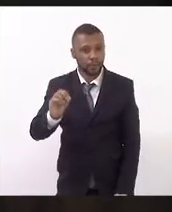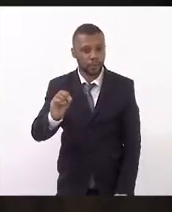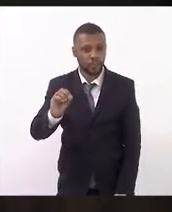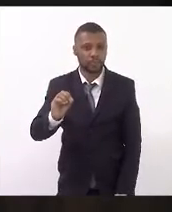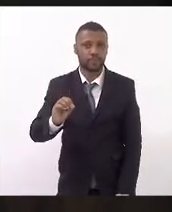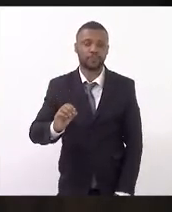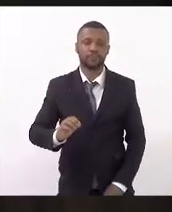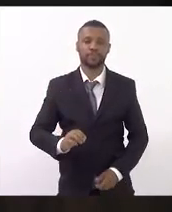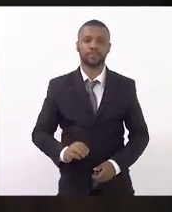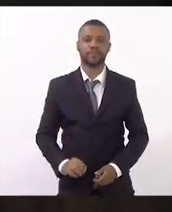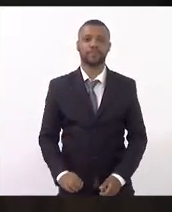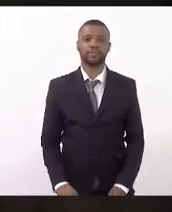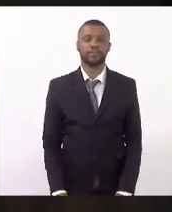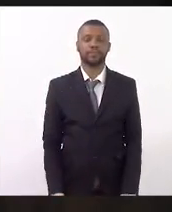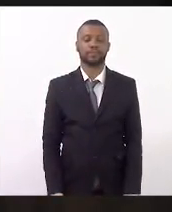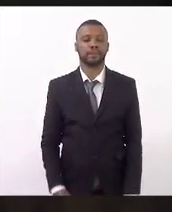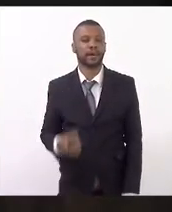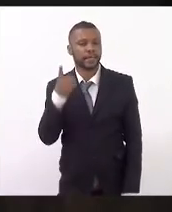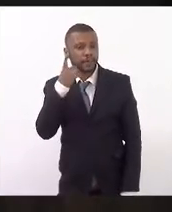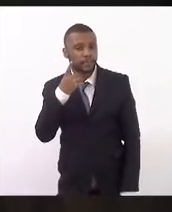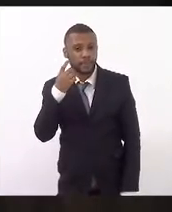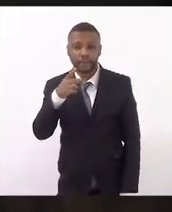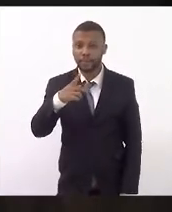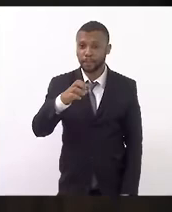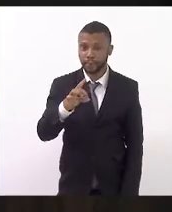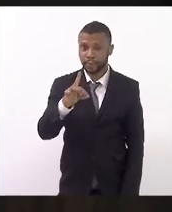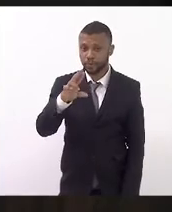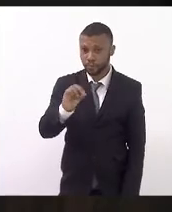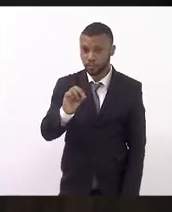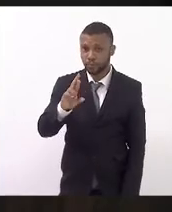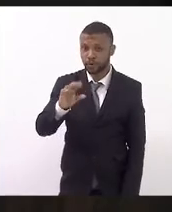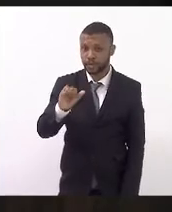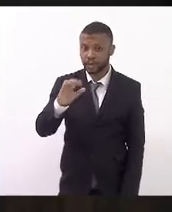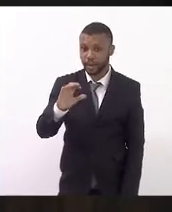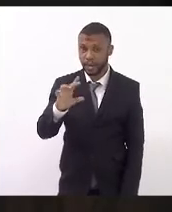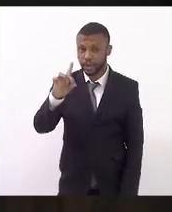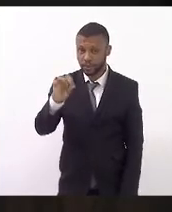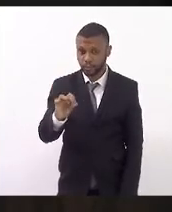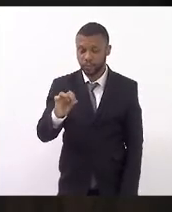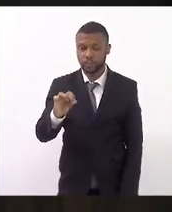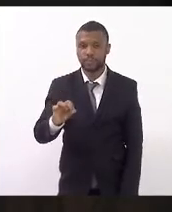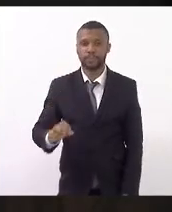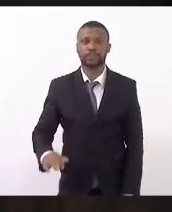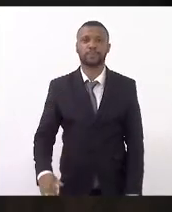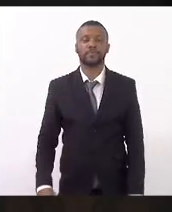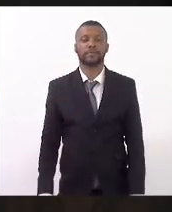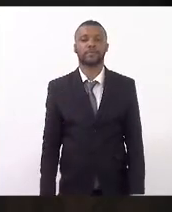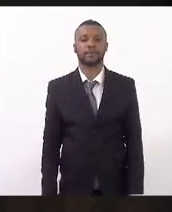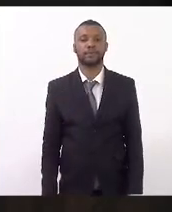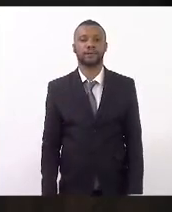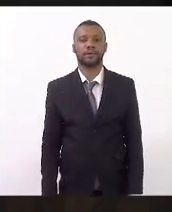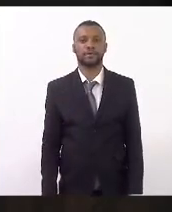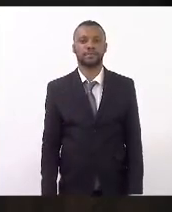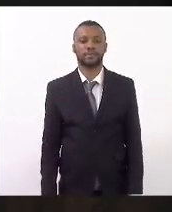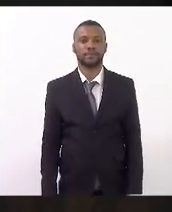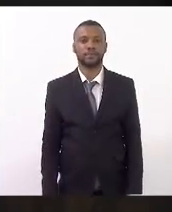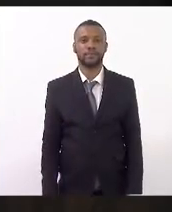Cabeleireiro, deputado Pedro Ricardo, deputado Pedro Ricardo,